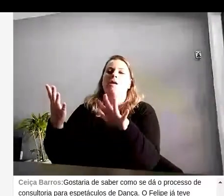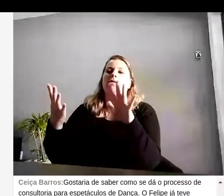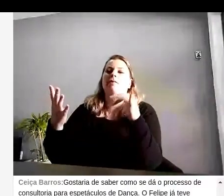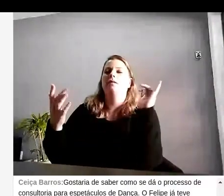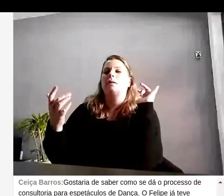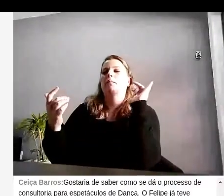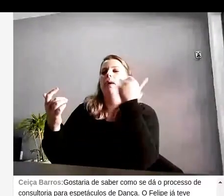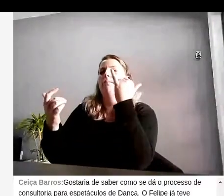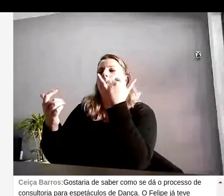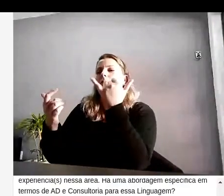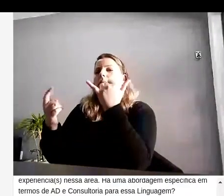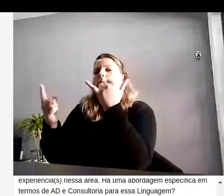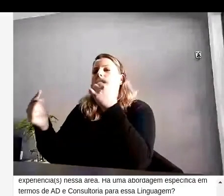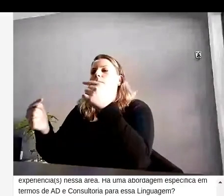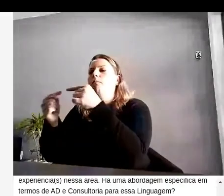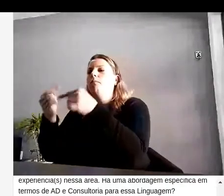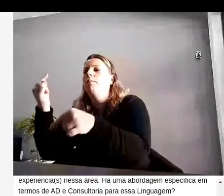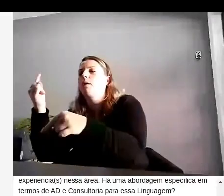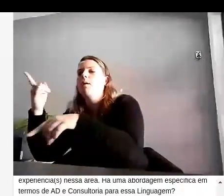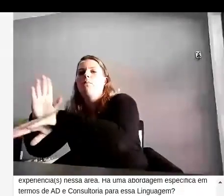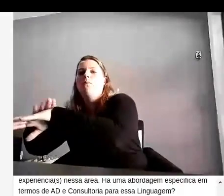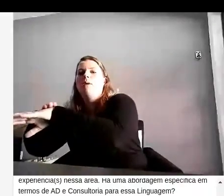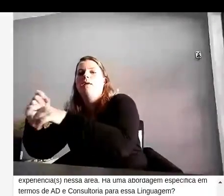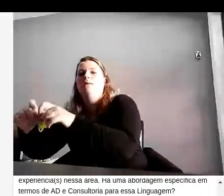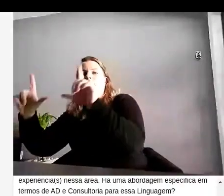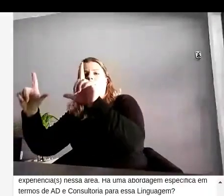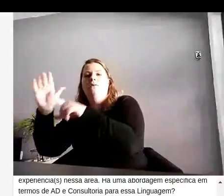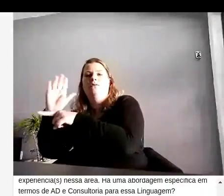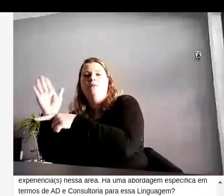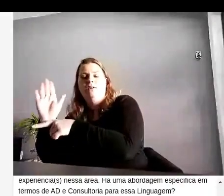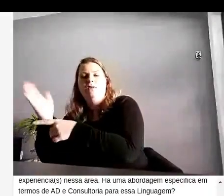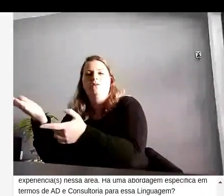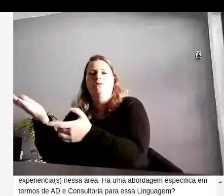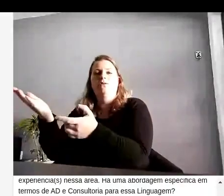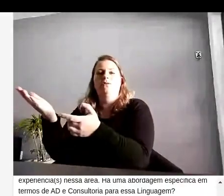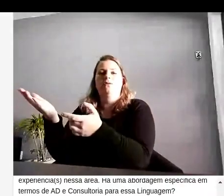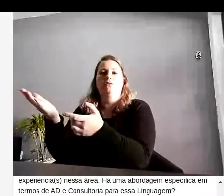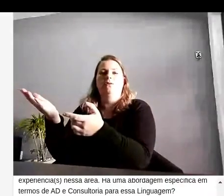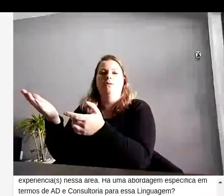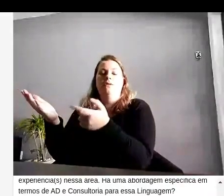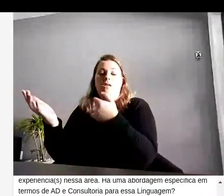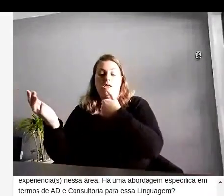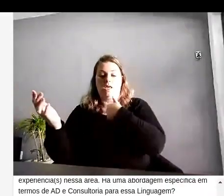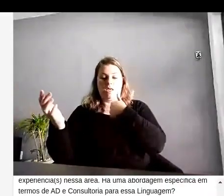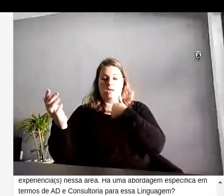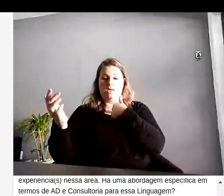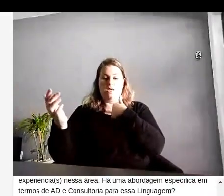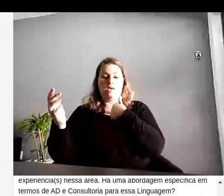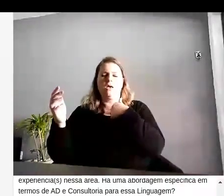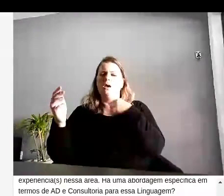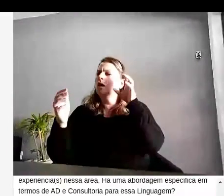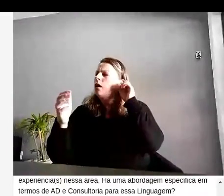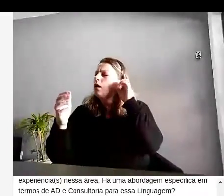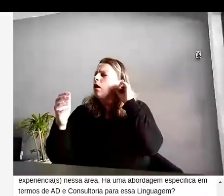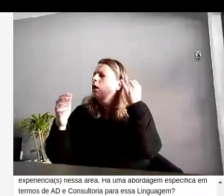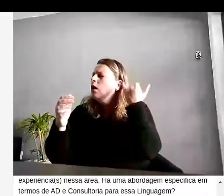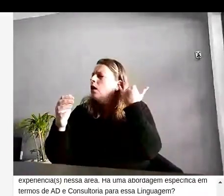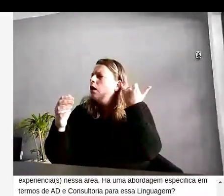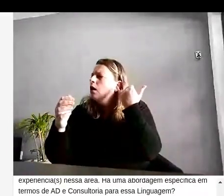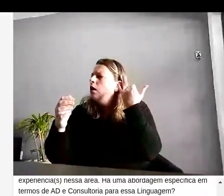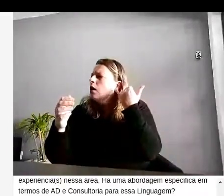muito rara. E a gente, como ouvinte, também precisa fazer